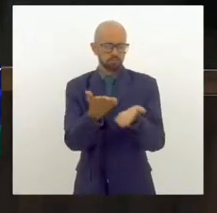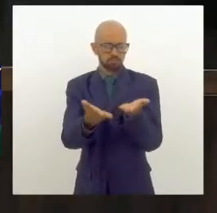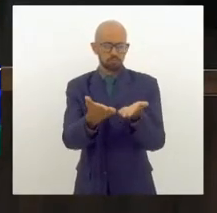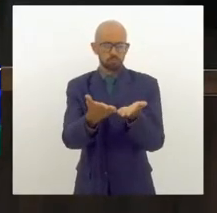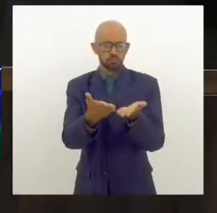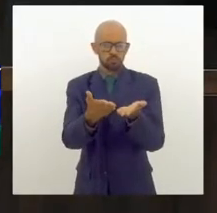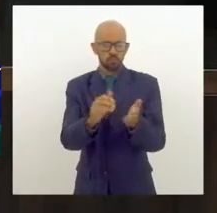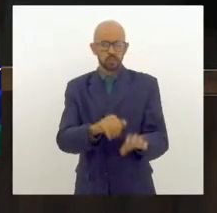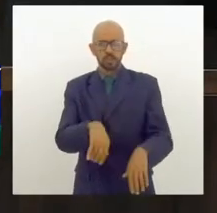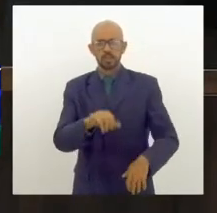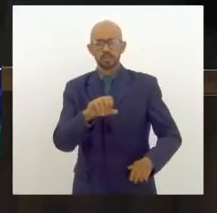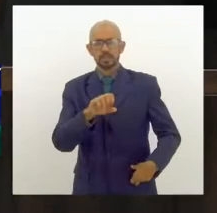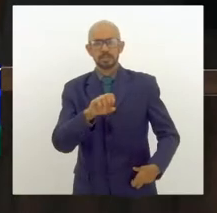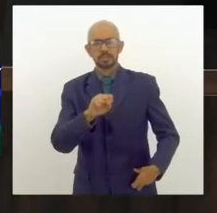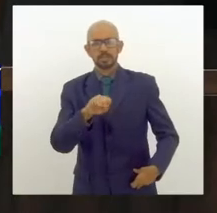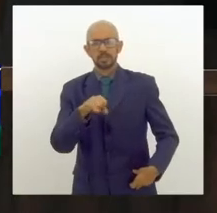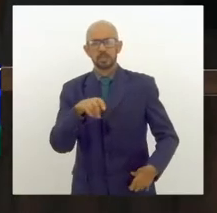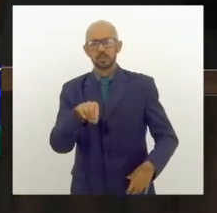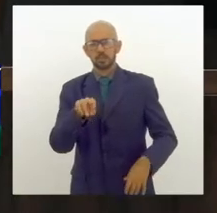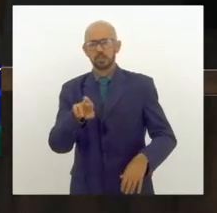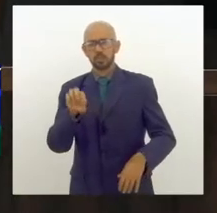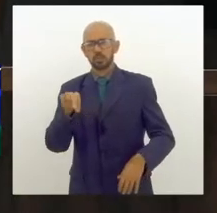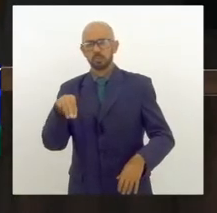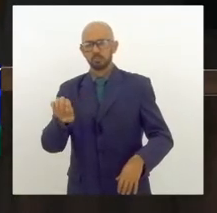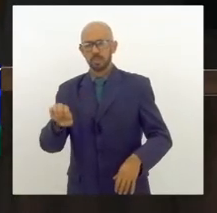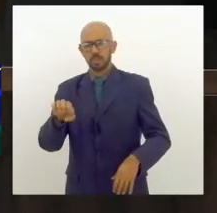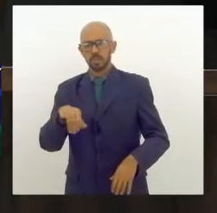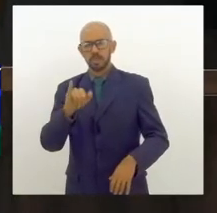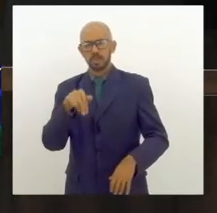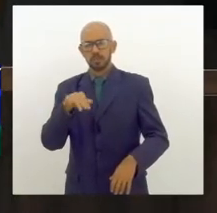inflamatória multissistêmica